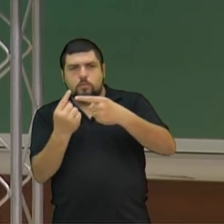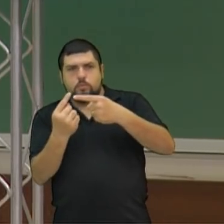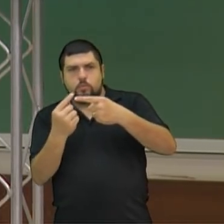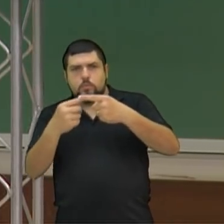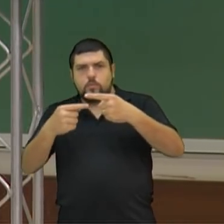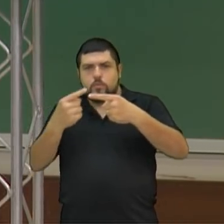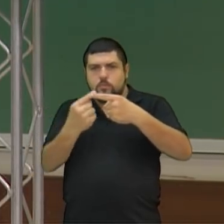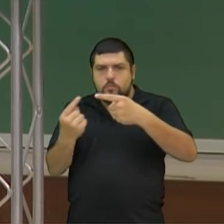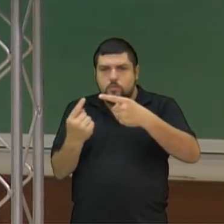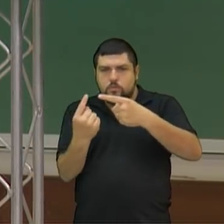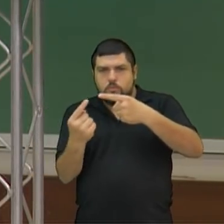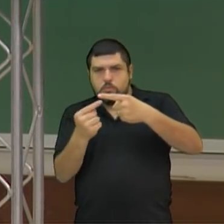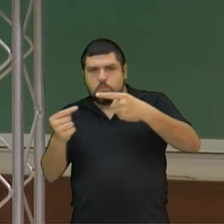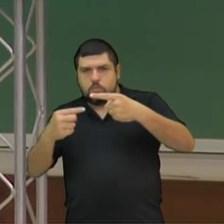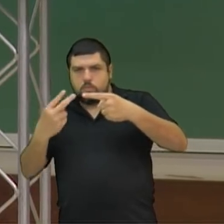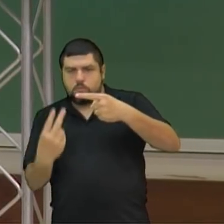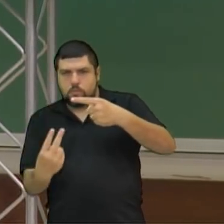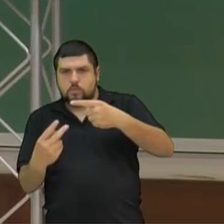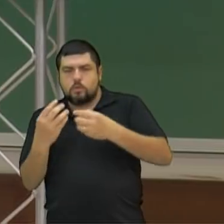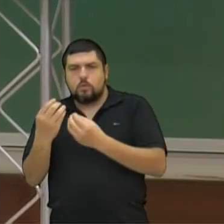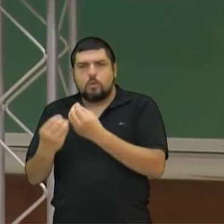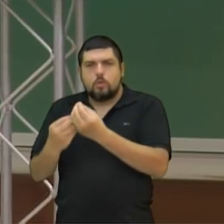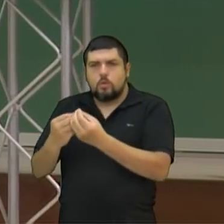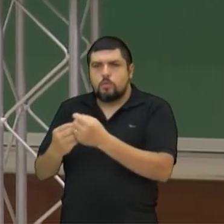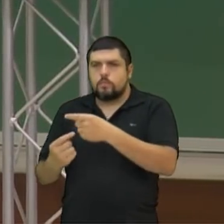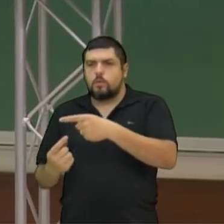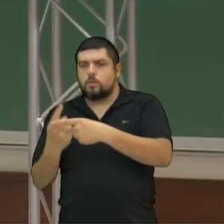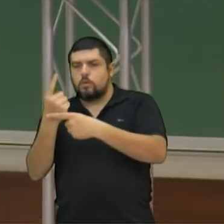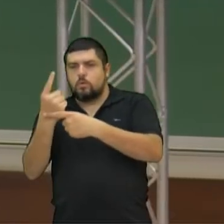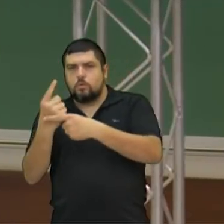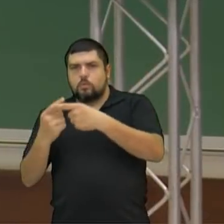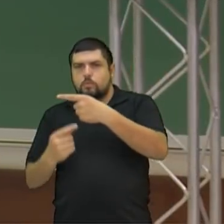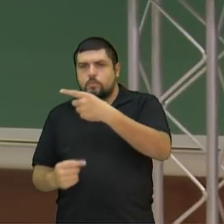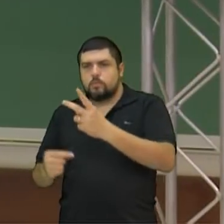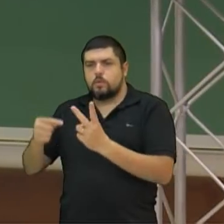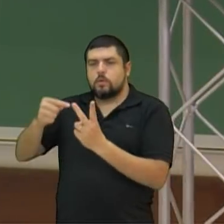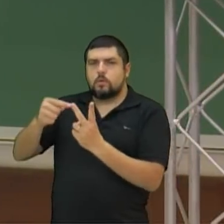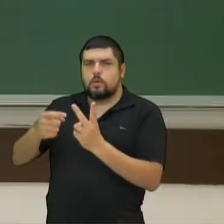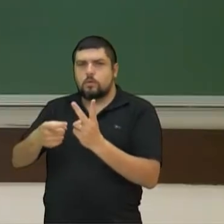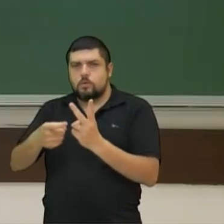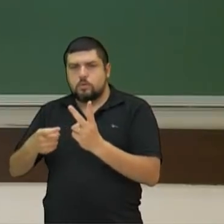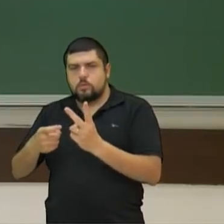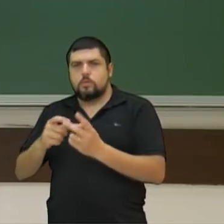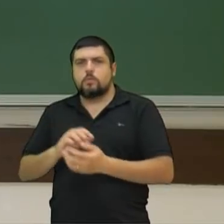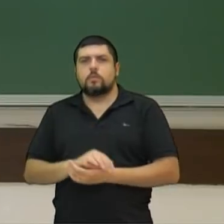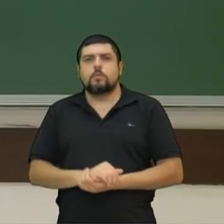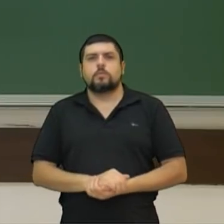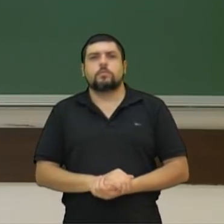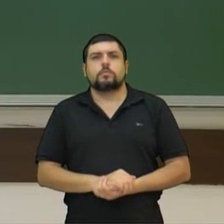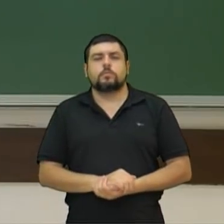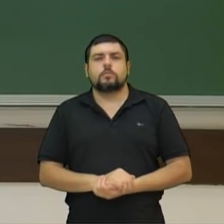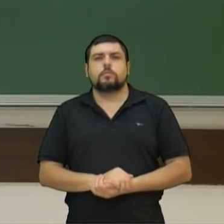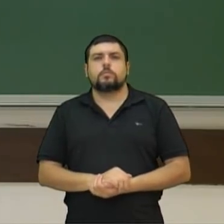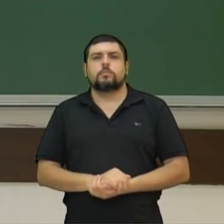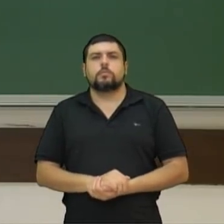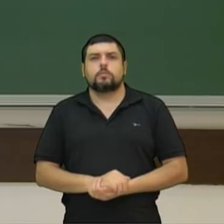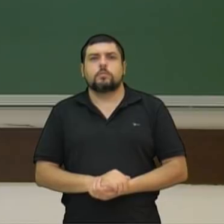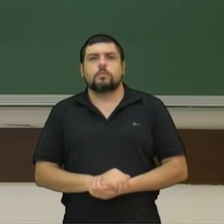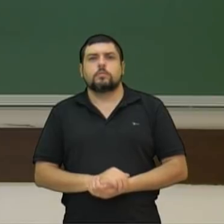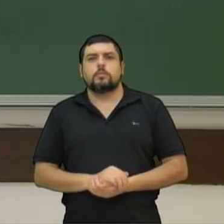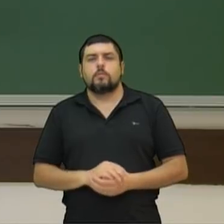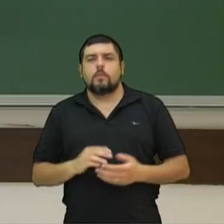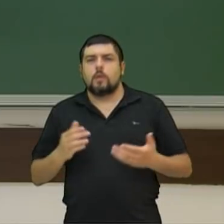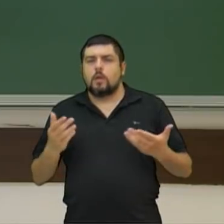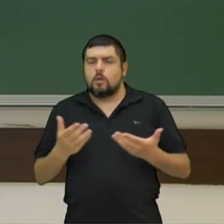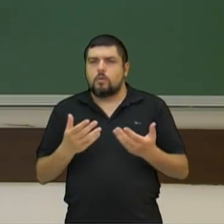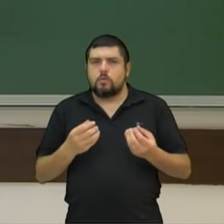sobre a mesma raiz e fica raiz de 1 sobre x. Essas foram as lembranças de anos anteriores. Agora, vamos aprender